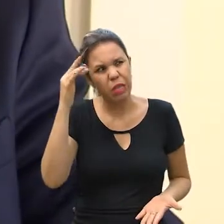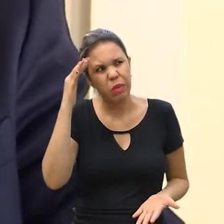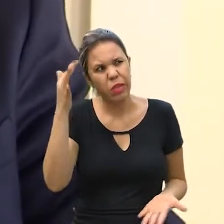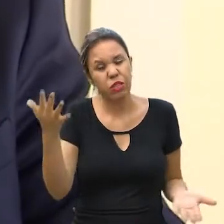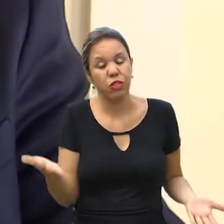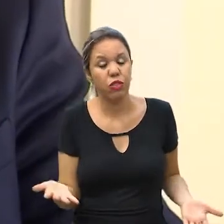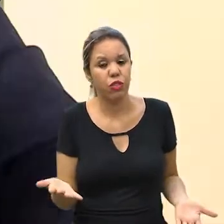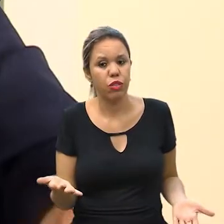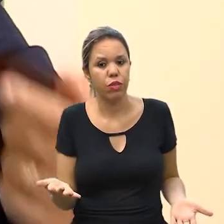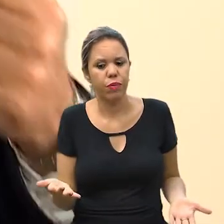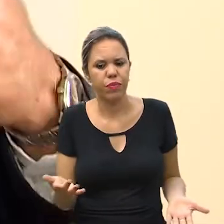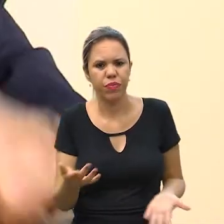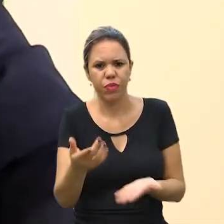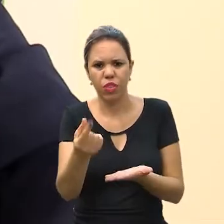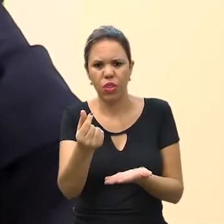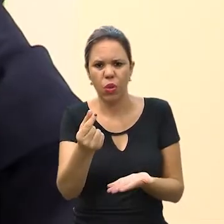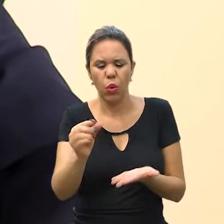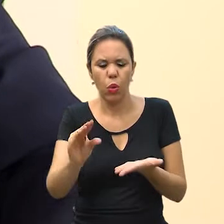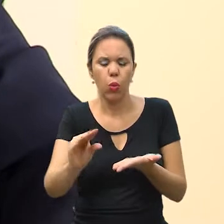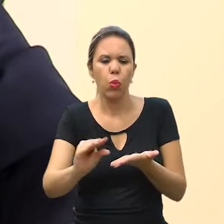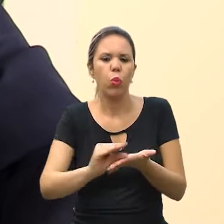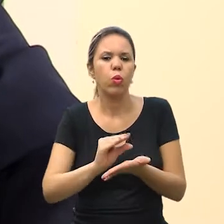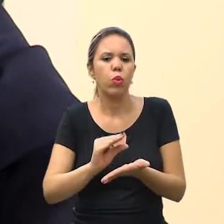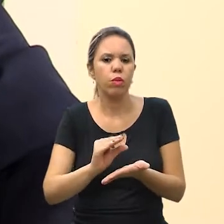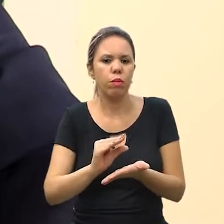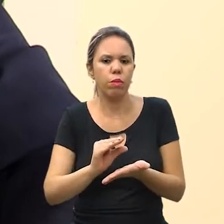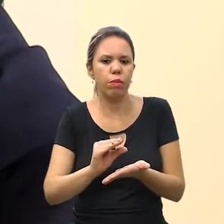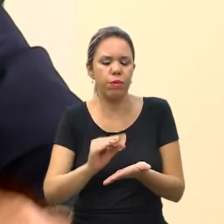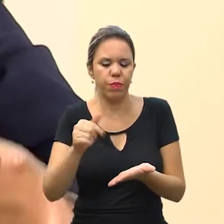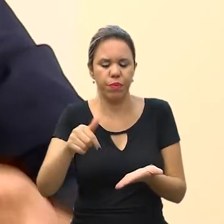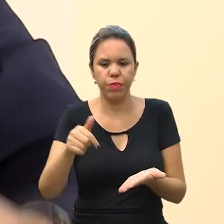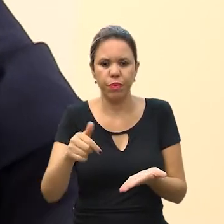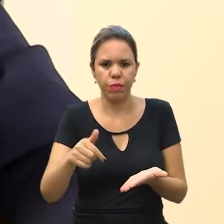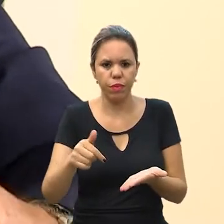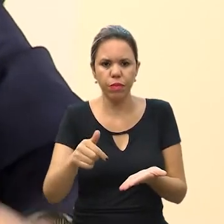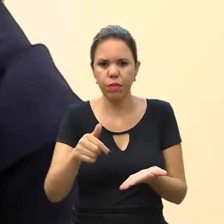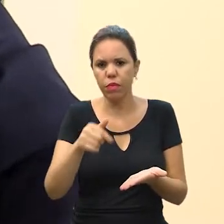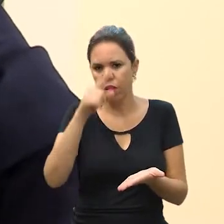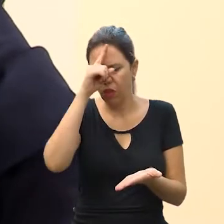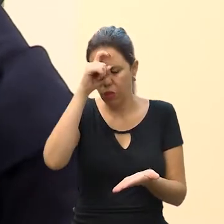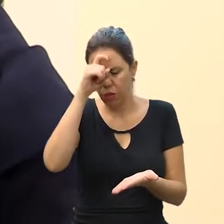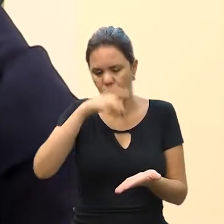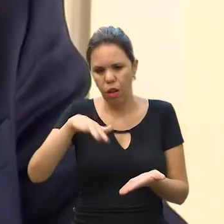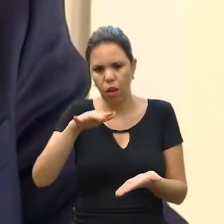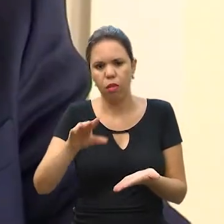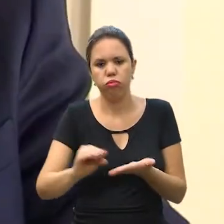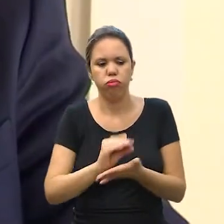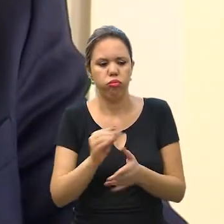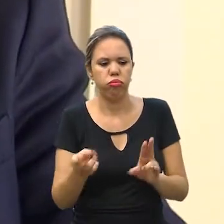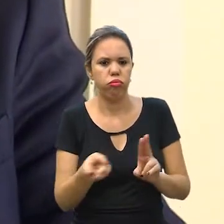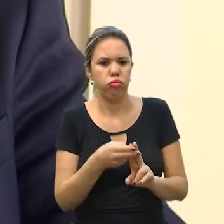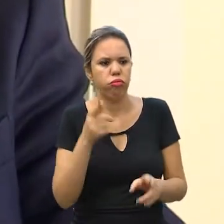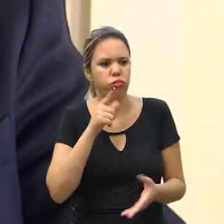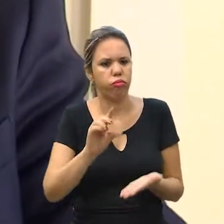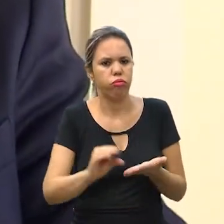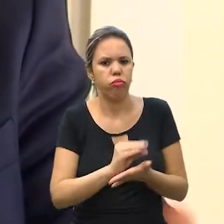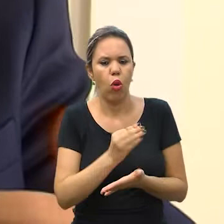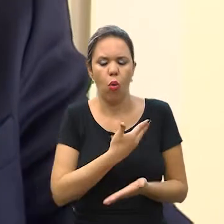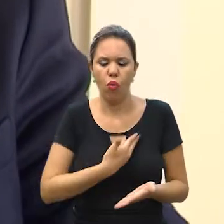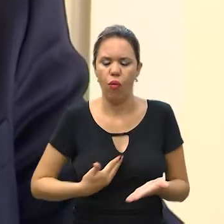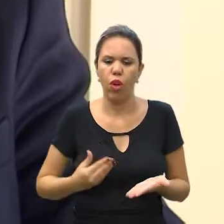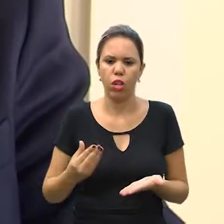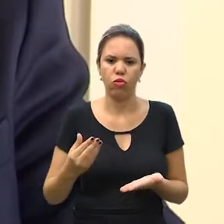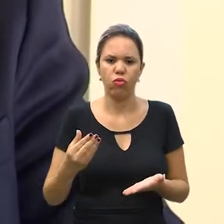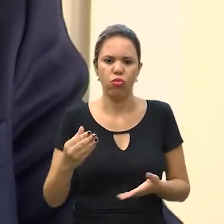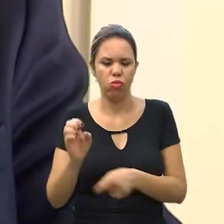Imagine você que com os recursos que nós recebemos do SUS e com os recursos aportados